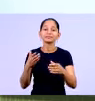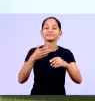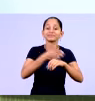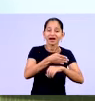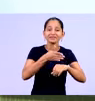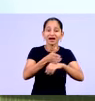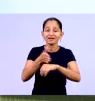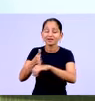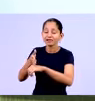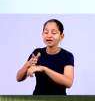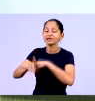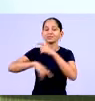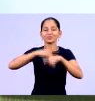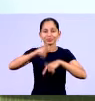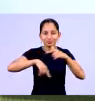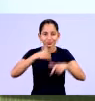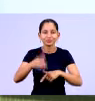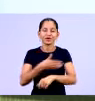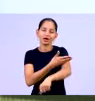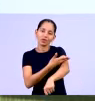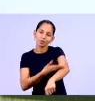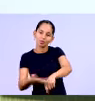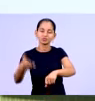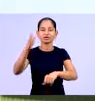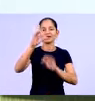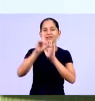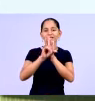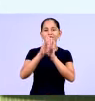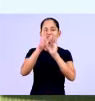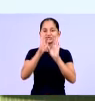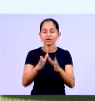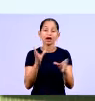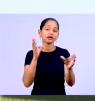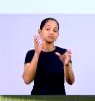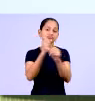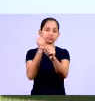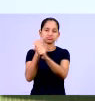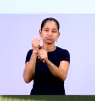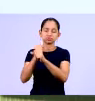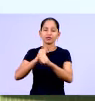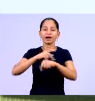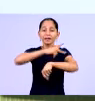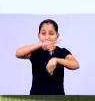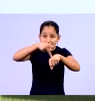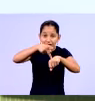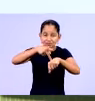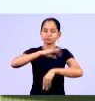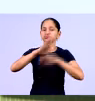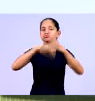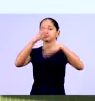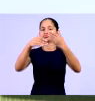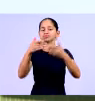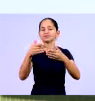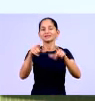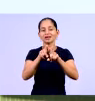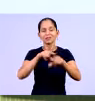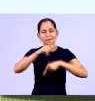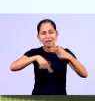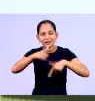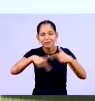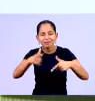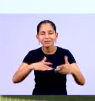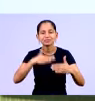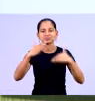como MEs, e é a grande maioria que gera a renda do nosso país. Então é importante que vocês conheçam bem